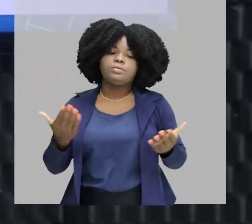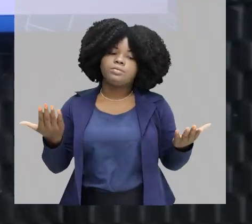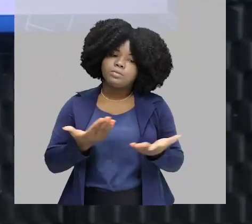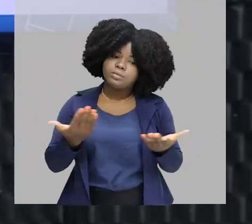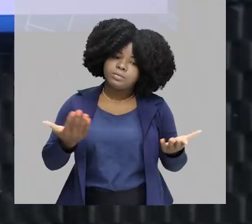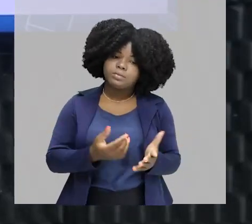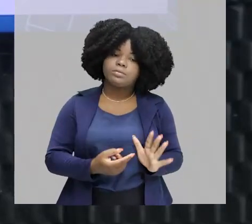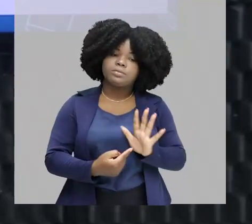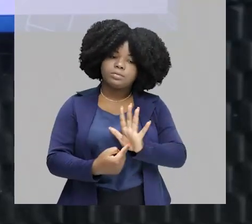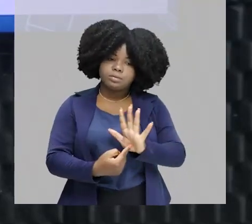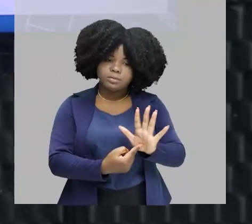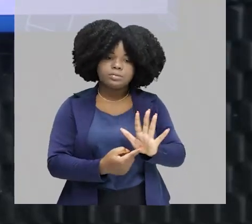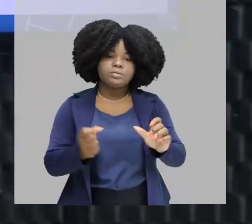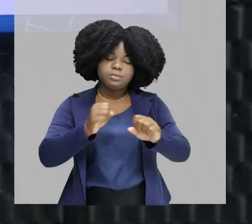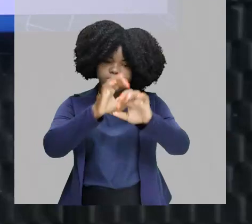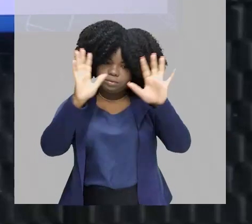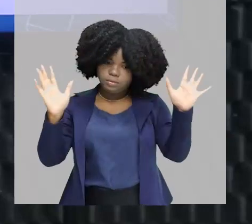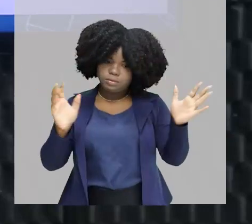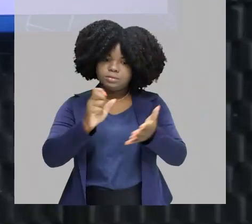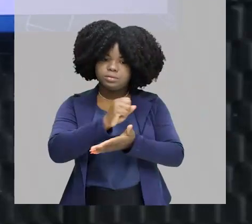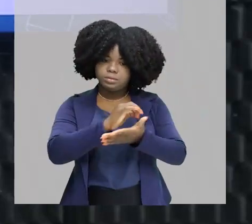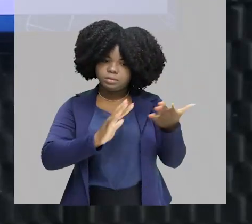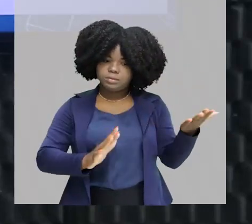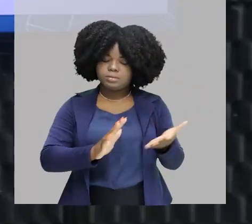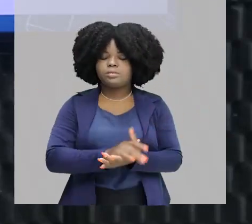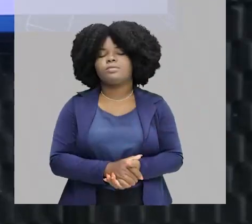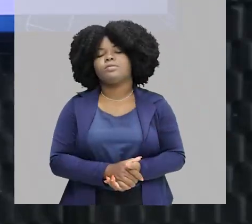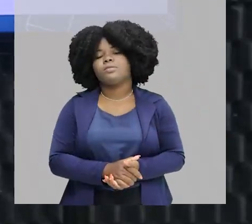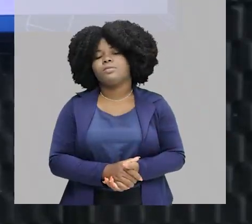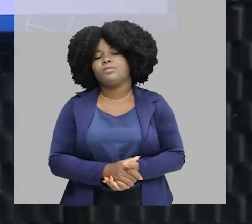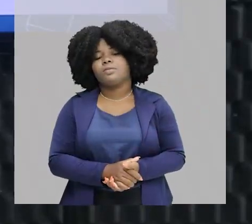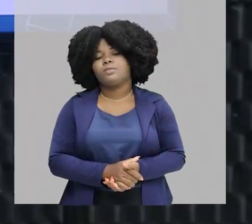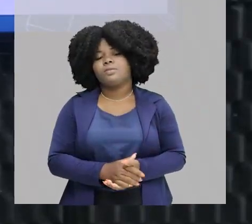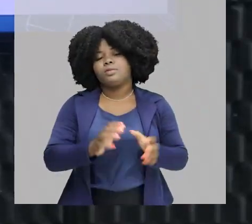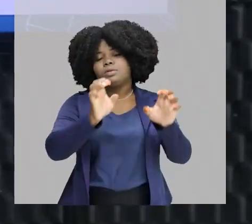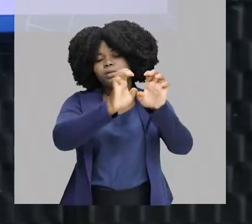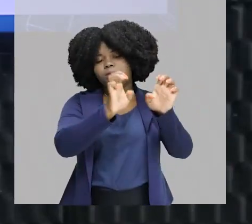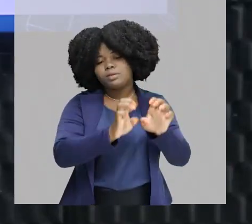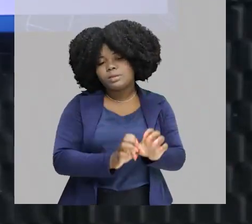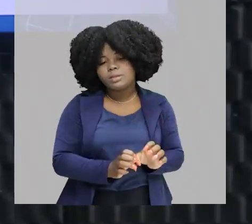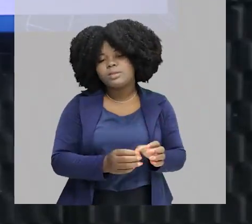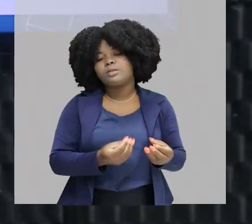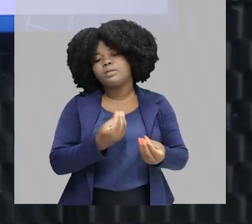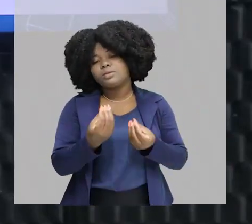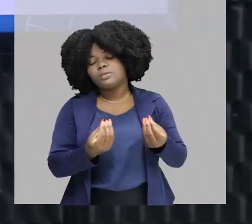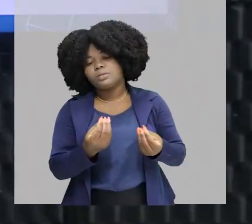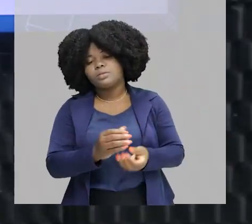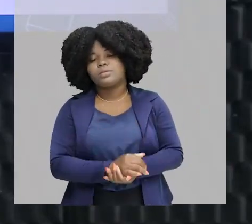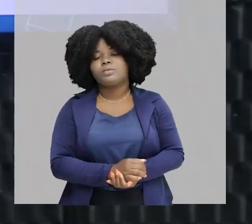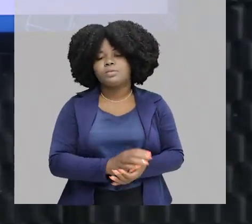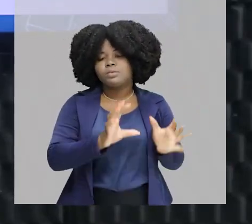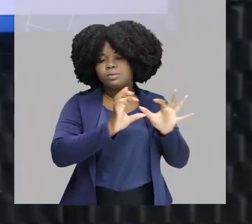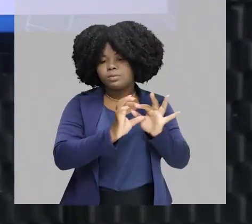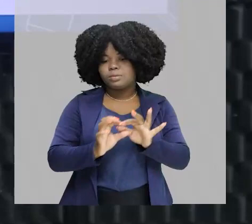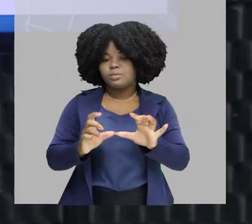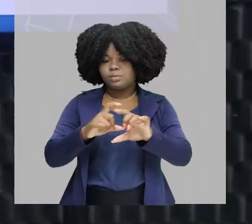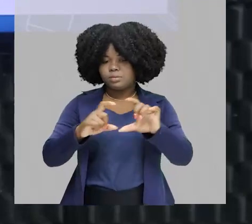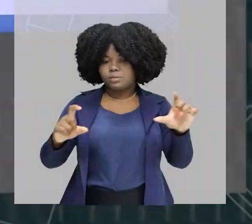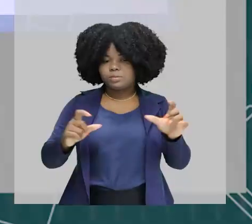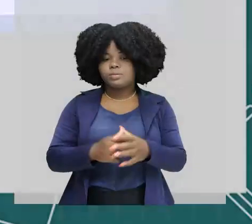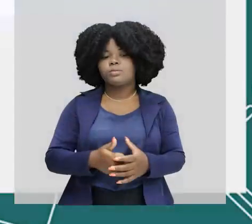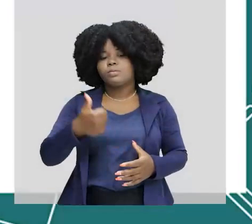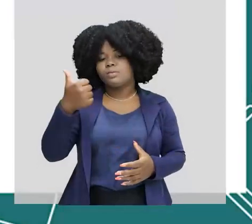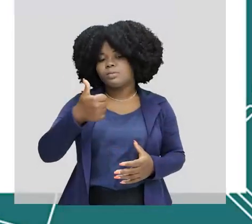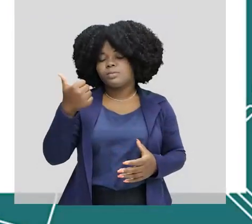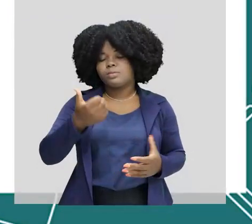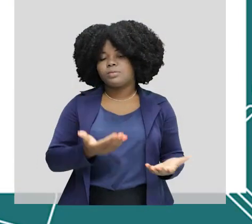para demonstrar para vocês um exercício, vamos analisar a parte da estrutura, considerando o contexto da frase. Tá?